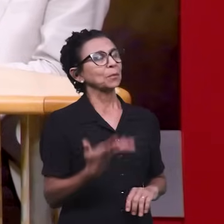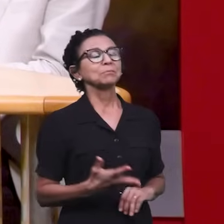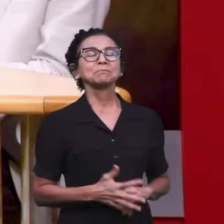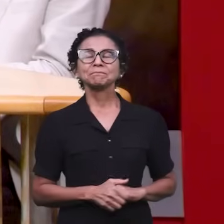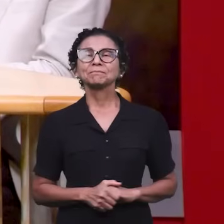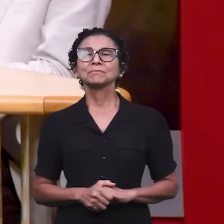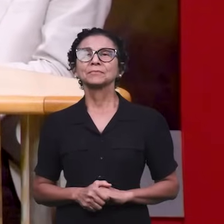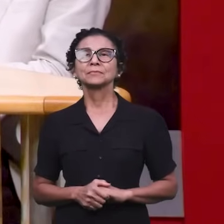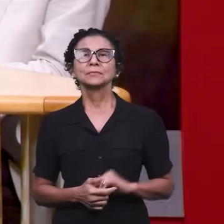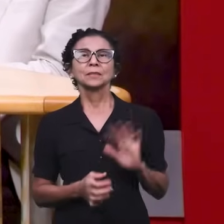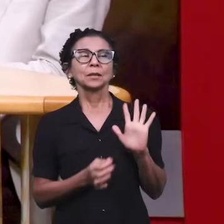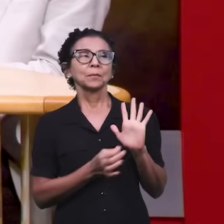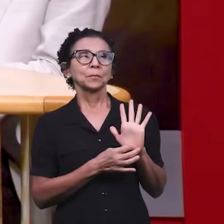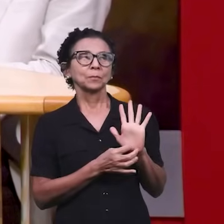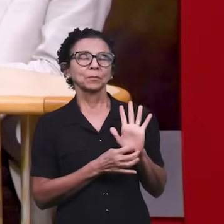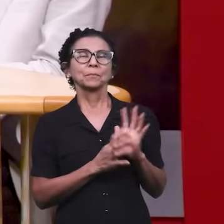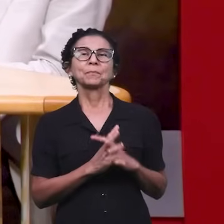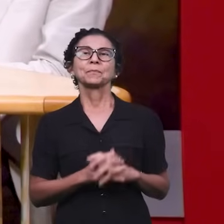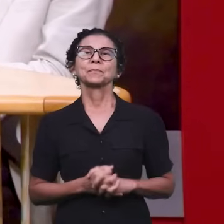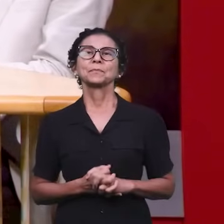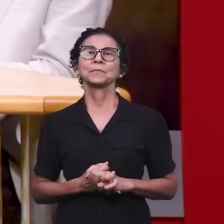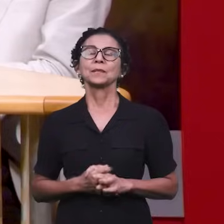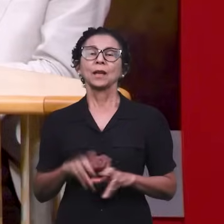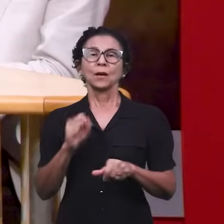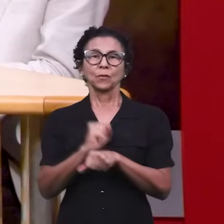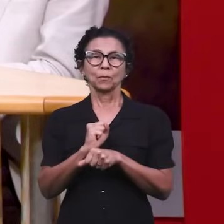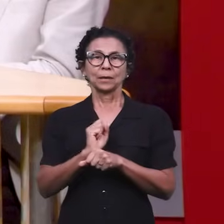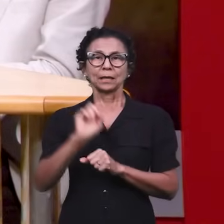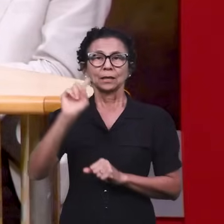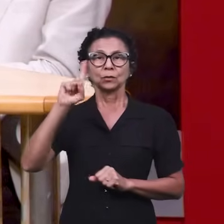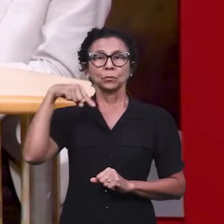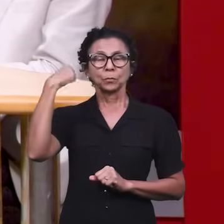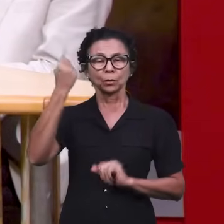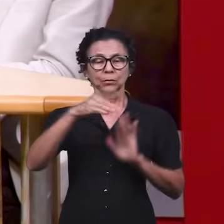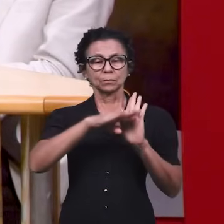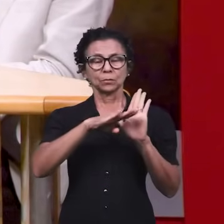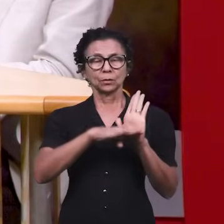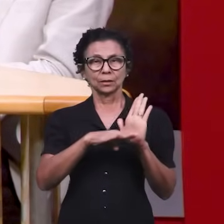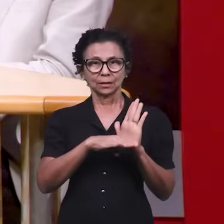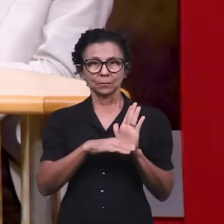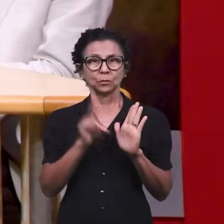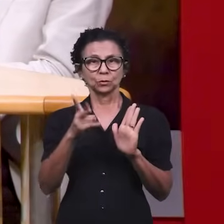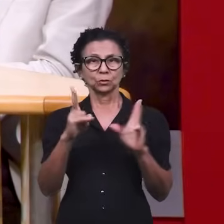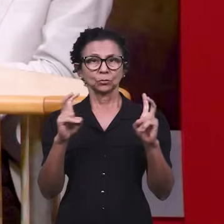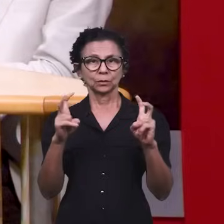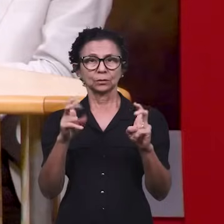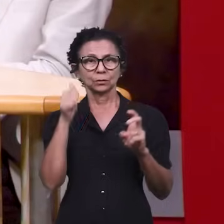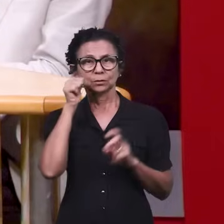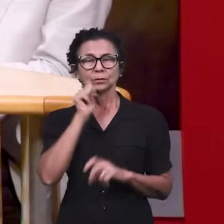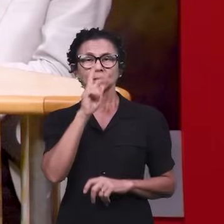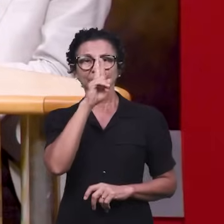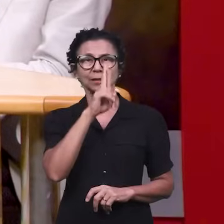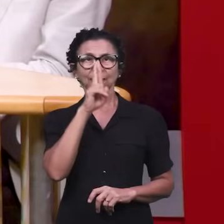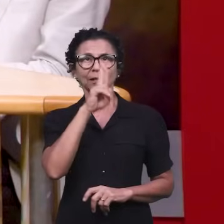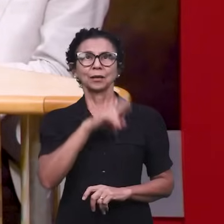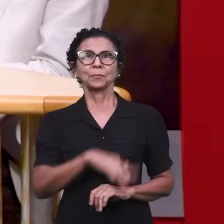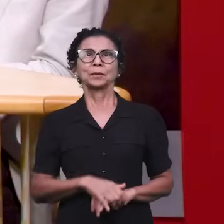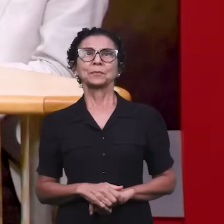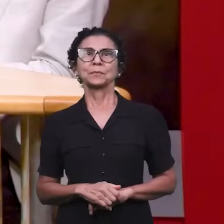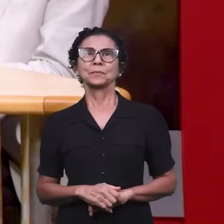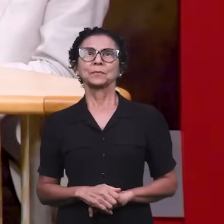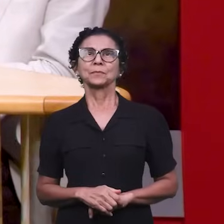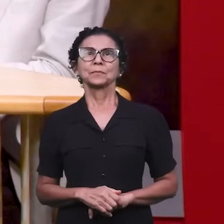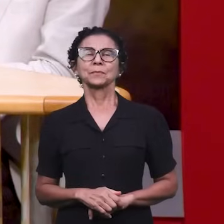proposta. A gente parar aqui agora e gravamos um outro episódio sobre Raabe. Pode ser? Amém. Então, Amém.